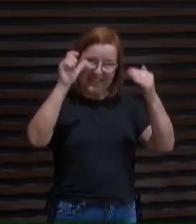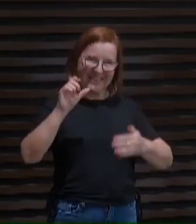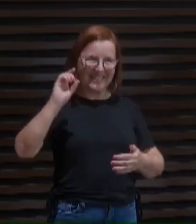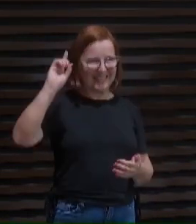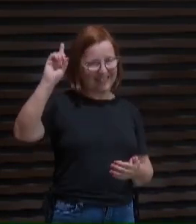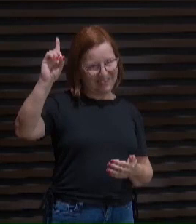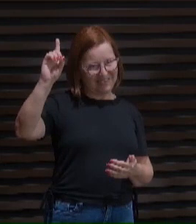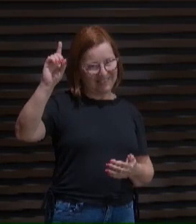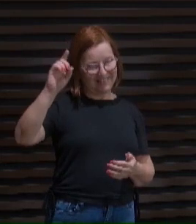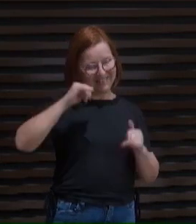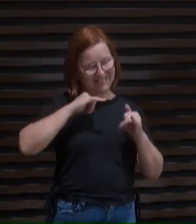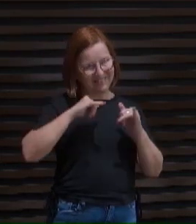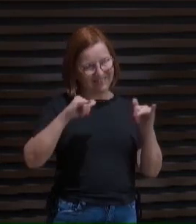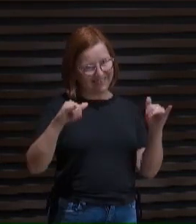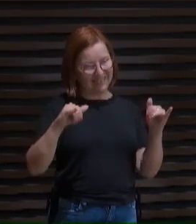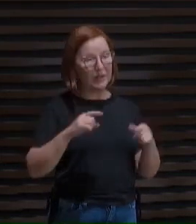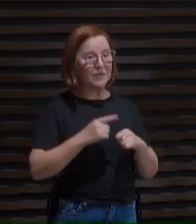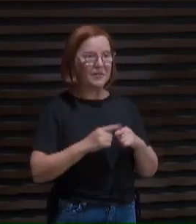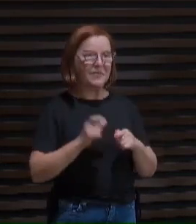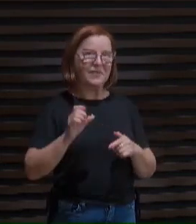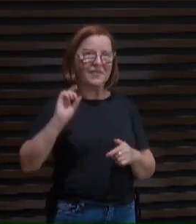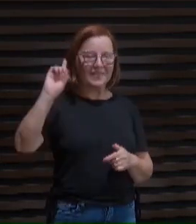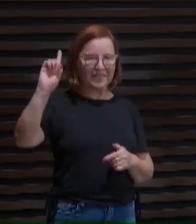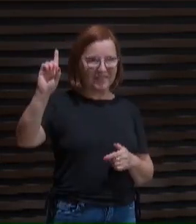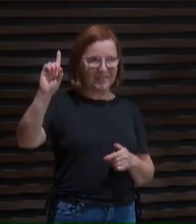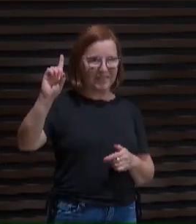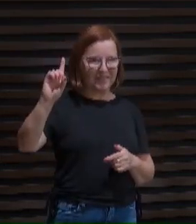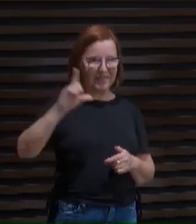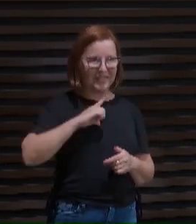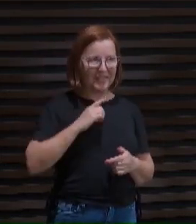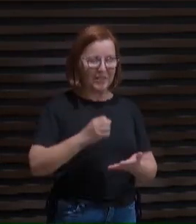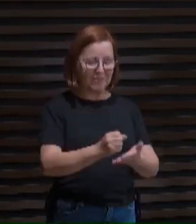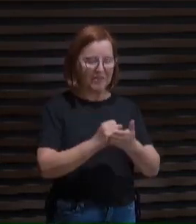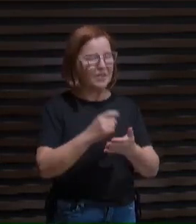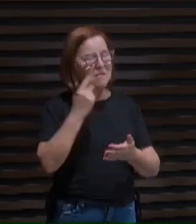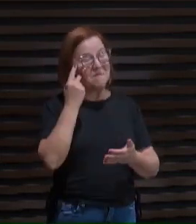Deus está dizendo. Porque a palavra de Deus tem provisão para tudo, viu?